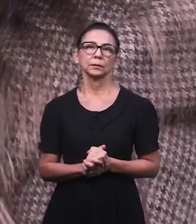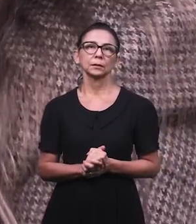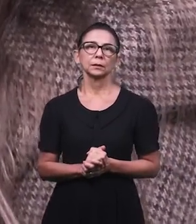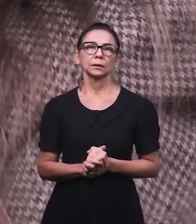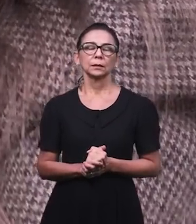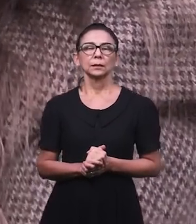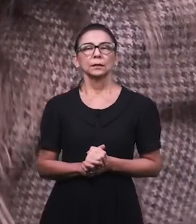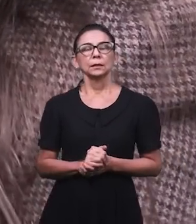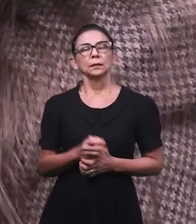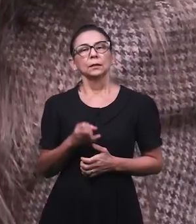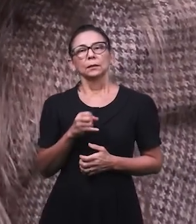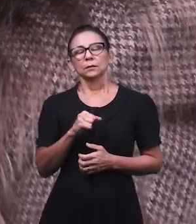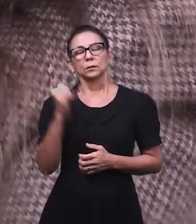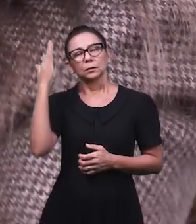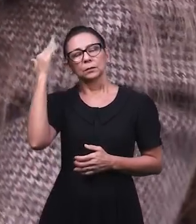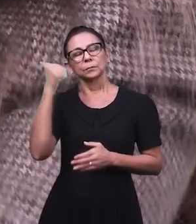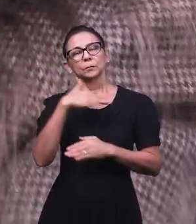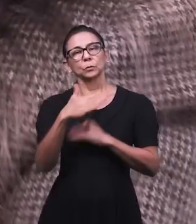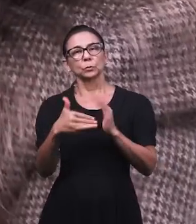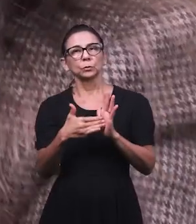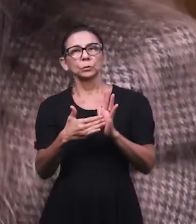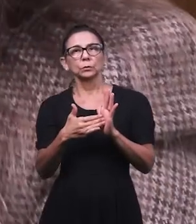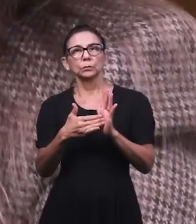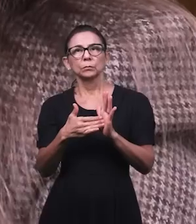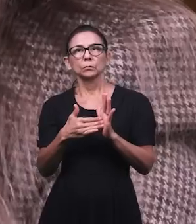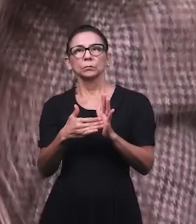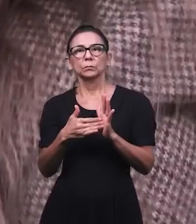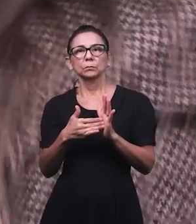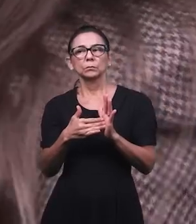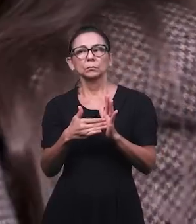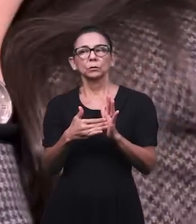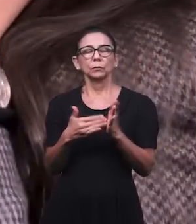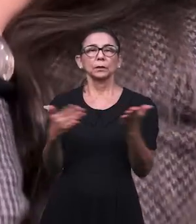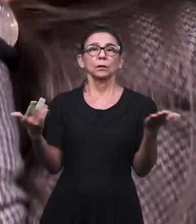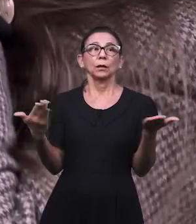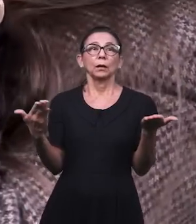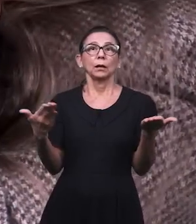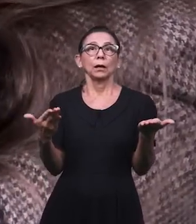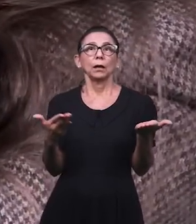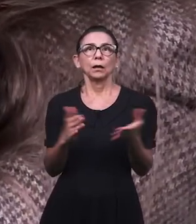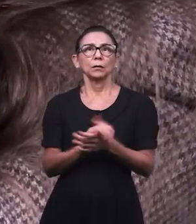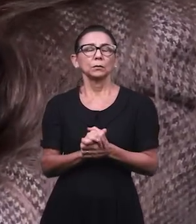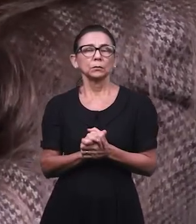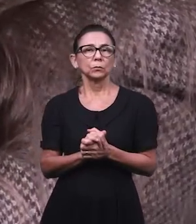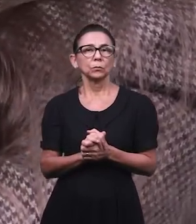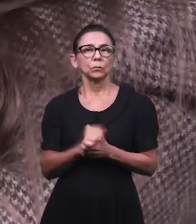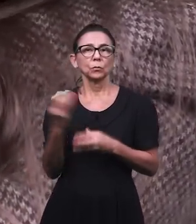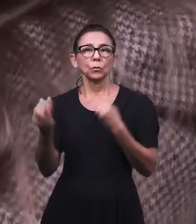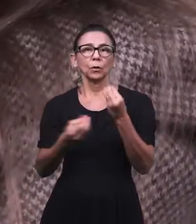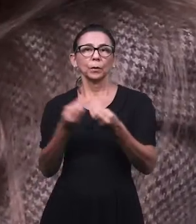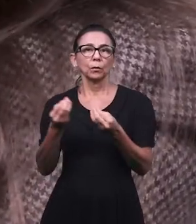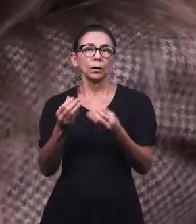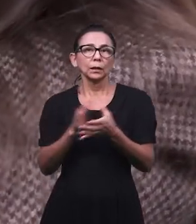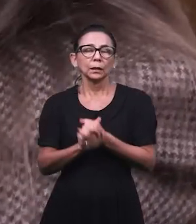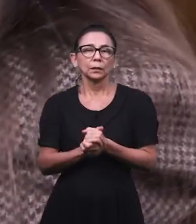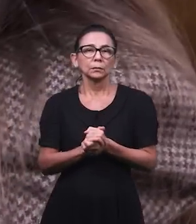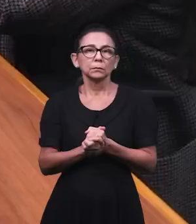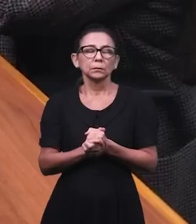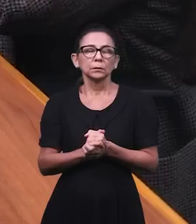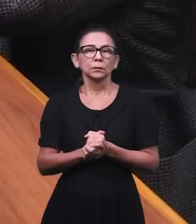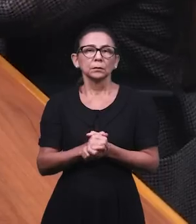para ela, requisitos de admissibilidade, eu teria que saber tudo. Uhum. E eu não tinha tido processo de trabalho, eu só ia ter processo de trabalho no 9º e 10º